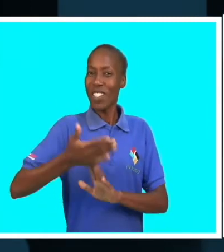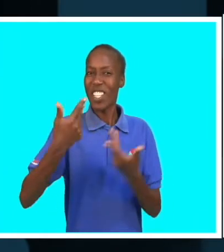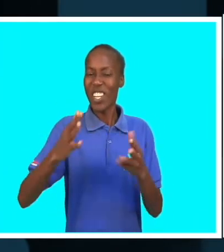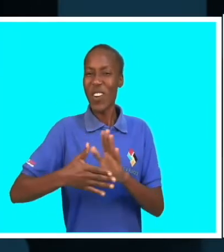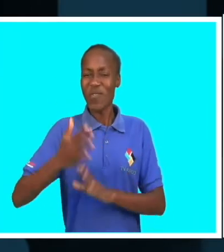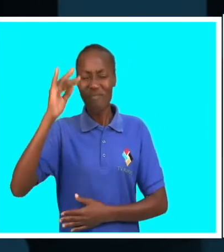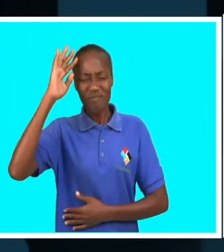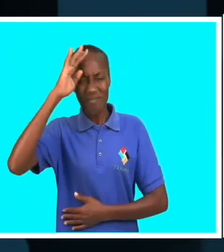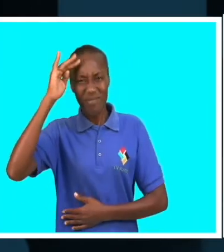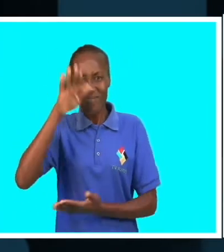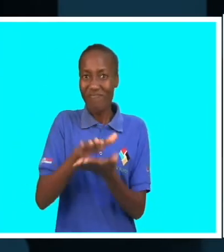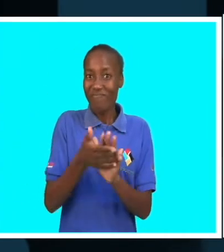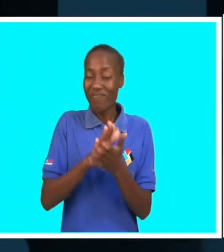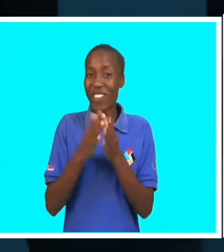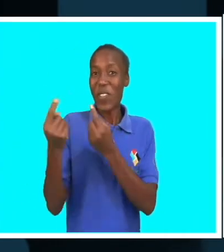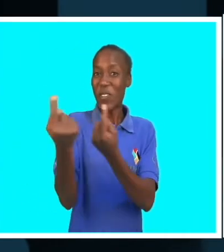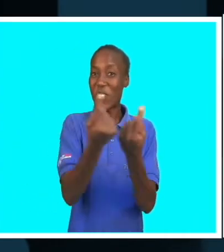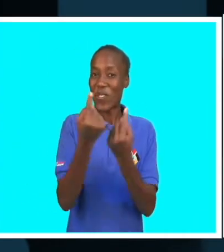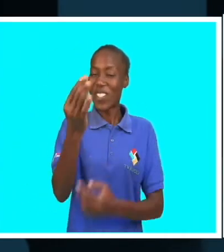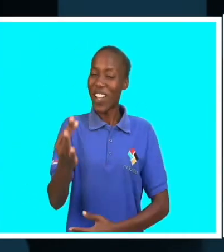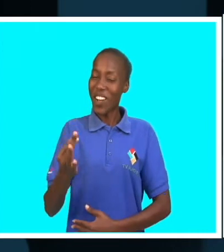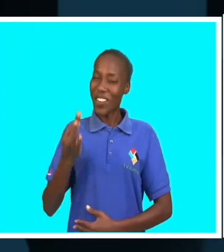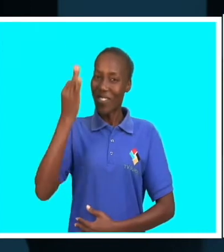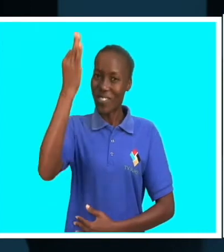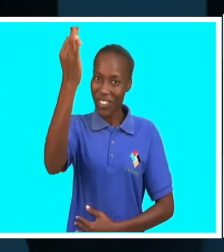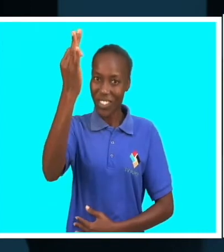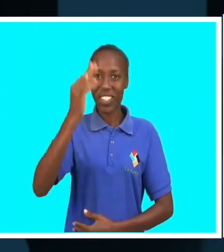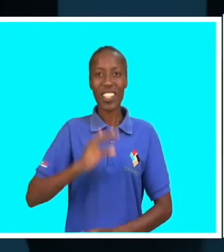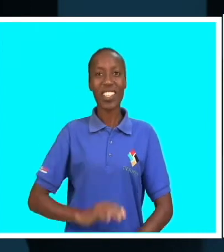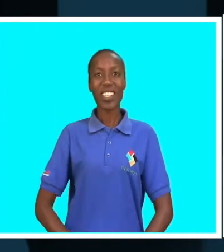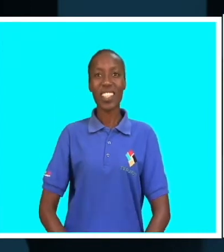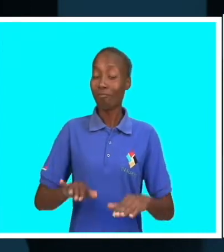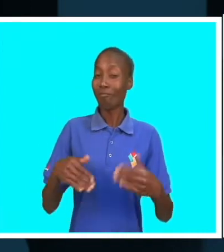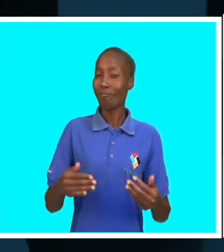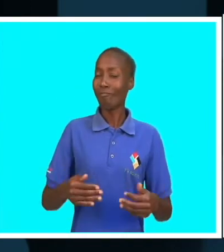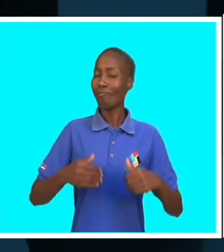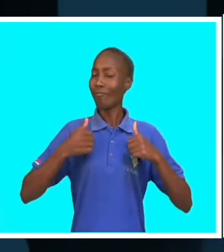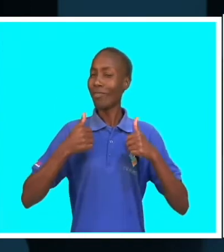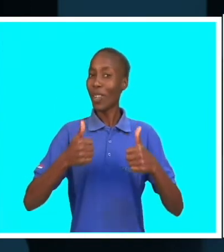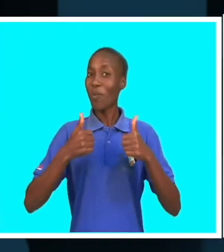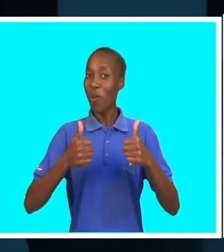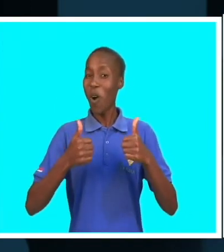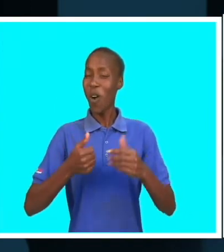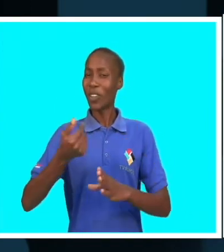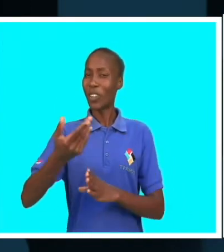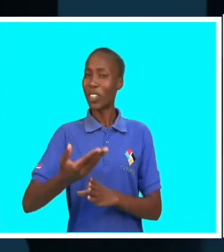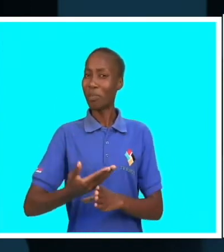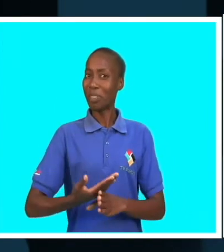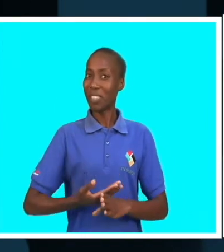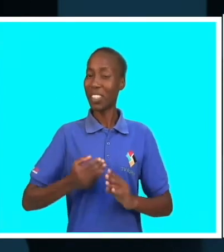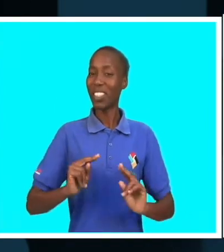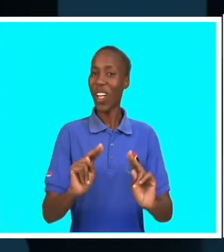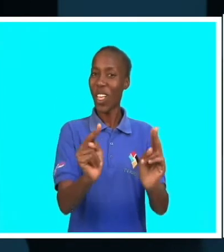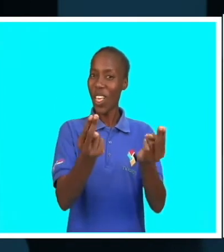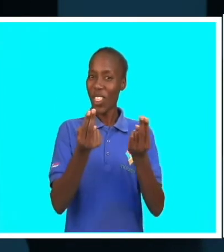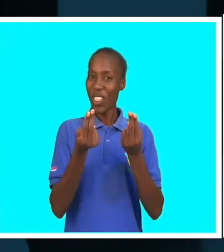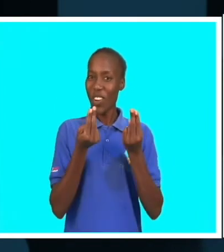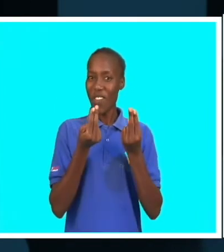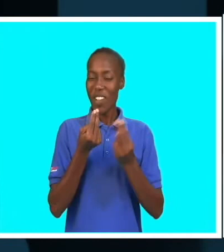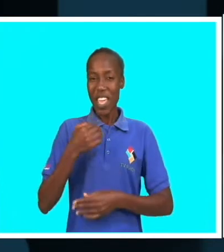e já pensam em reproduzi-la em situações futuras. Foi ótimo uma experiência nova.